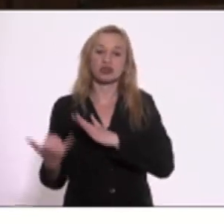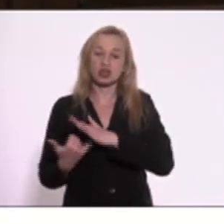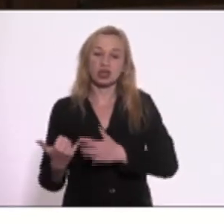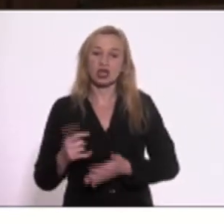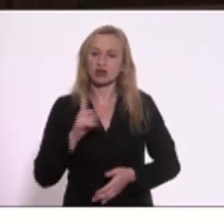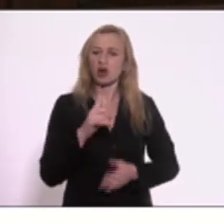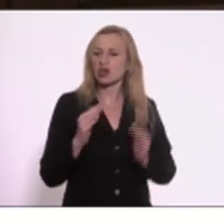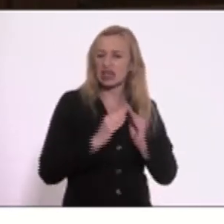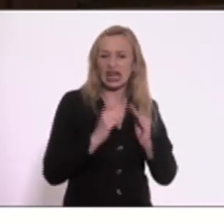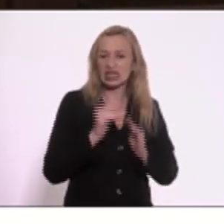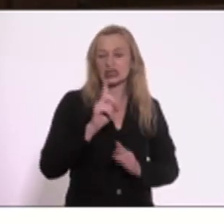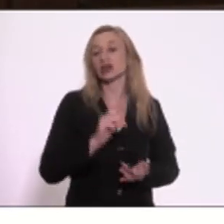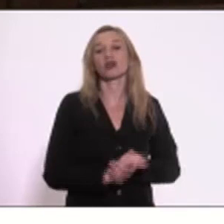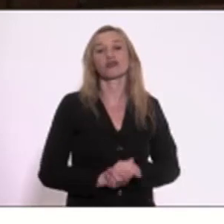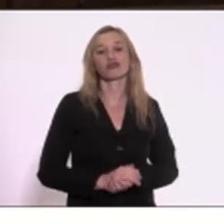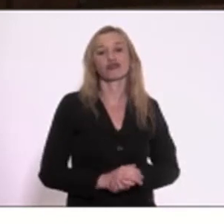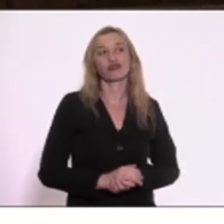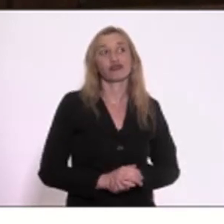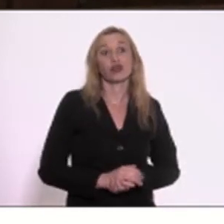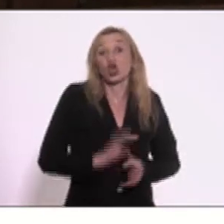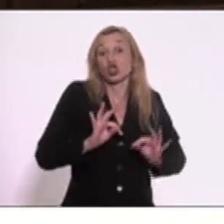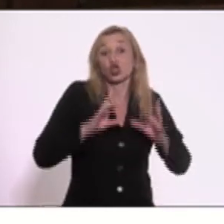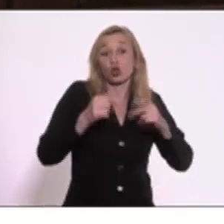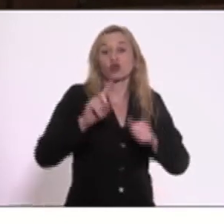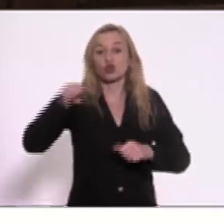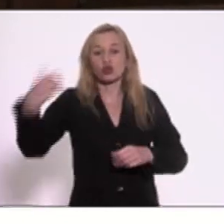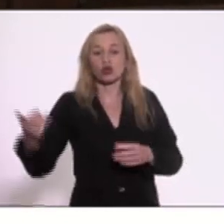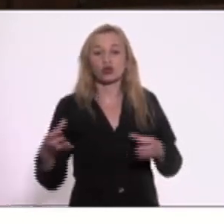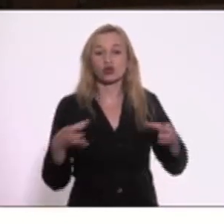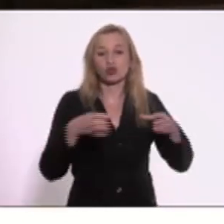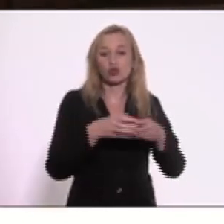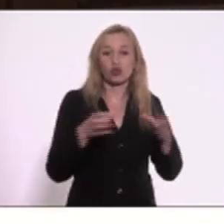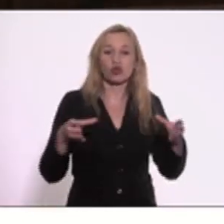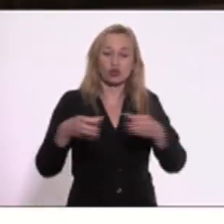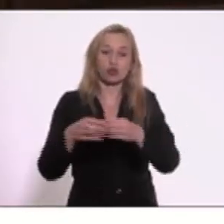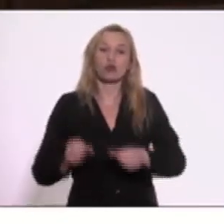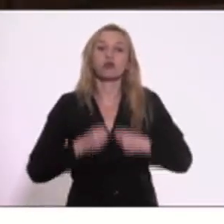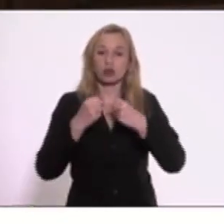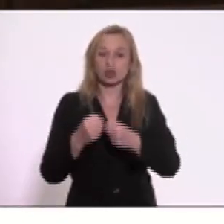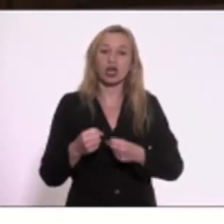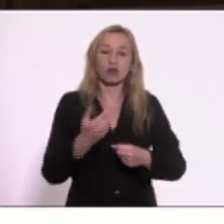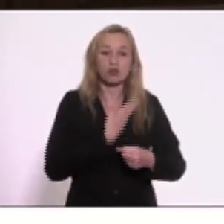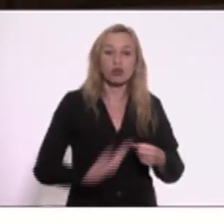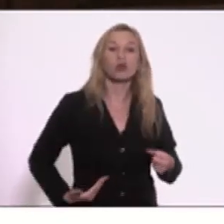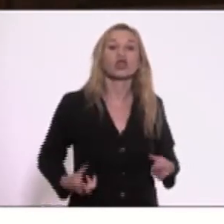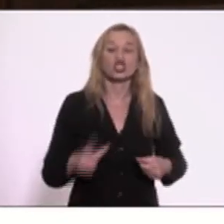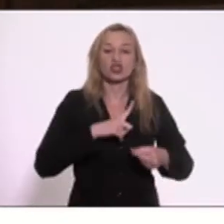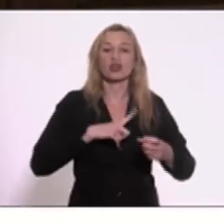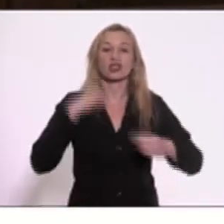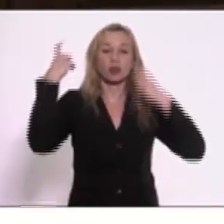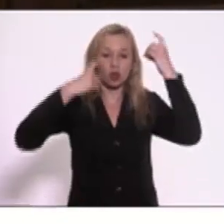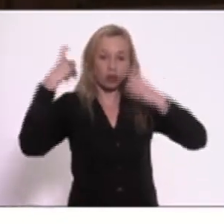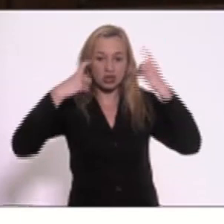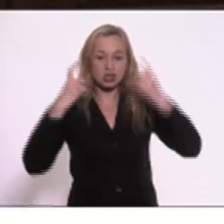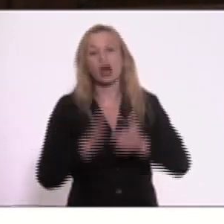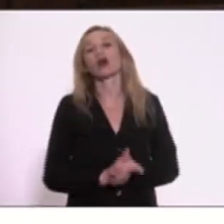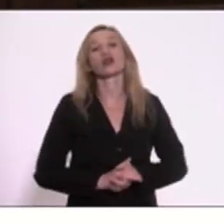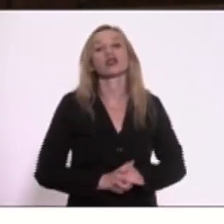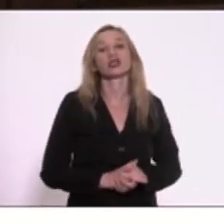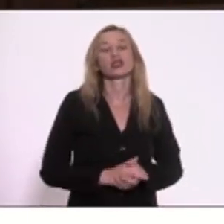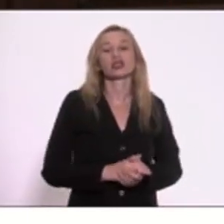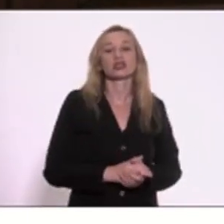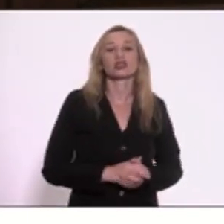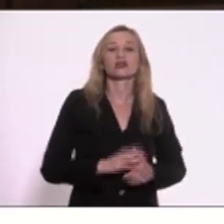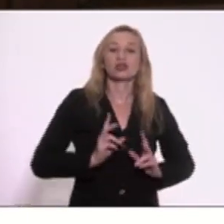especificamente, não se trata disso. Quem dera todos os outros órgãos públicos, todos os outros poderes constituídos tivessem essa preocupação. de fazer a